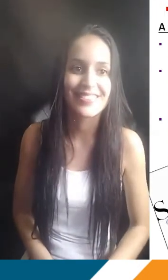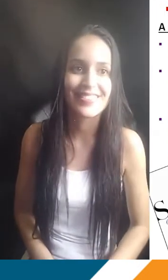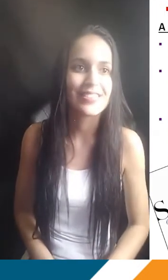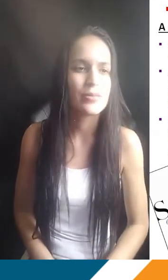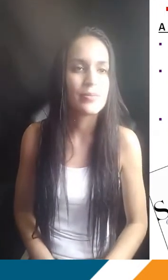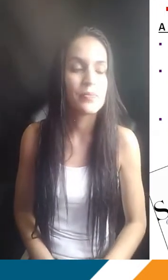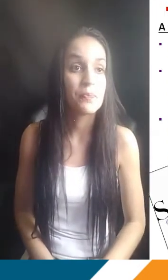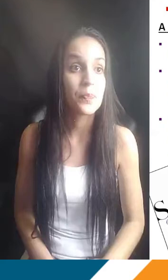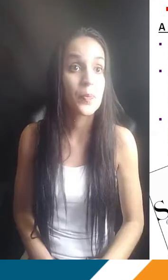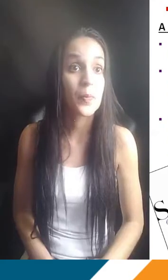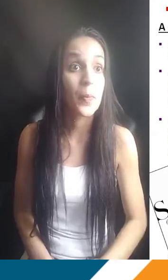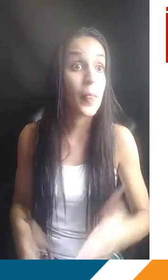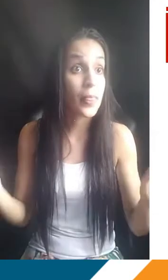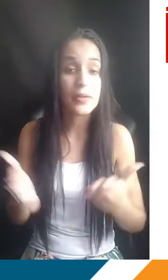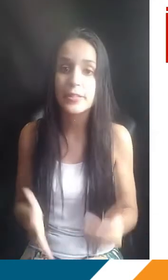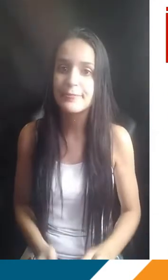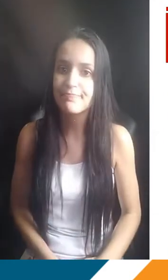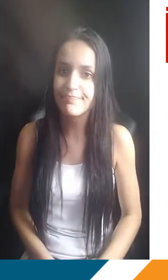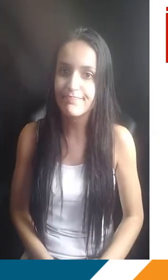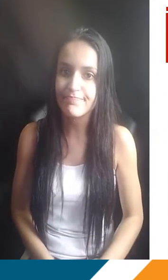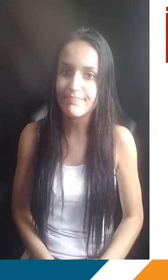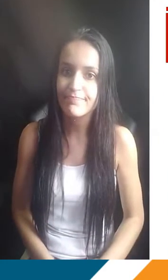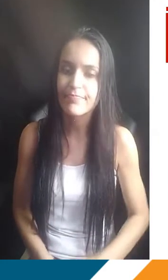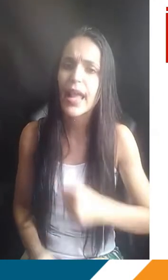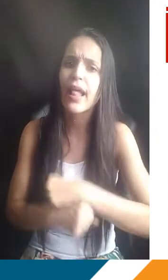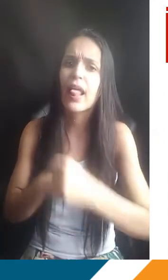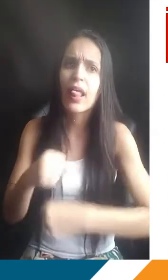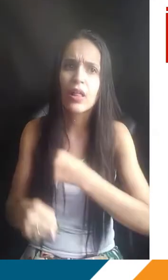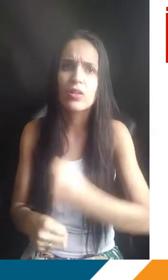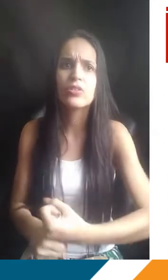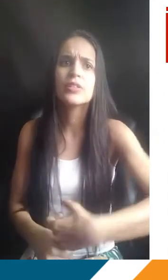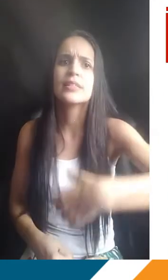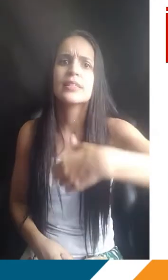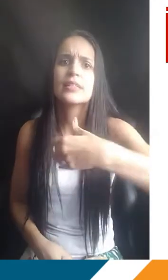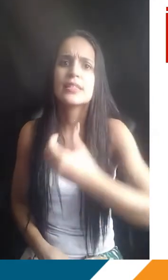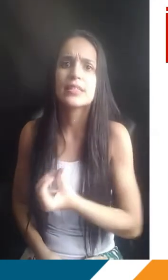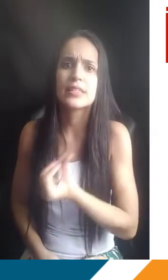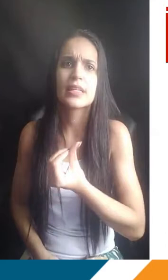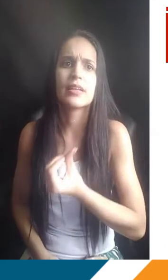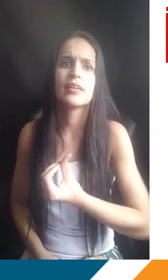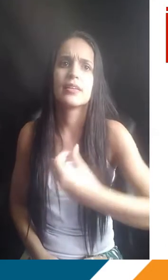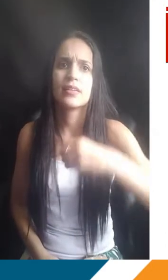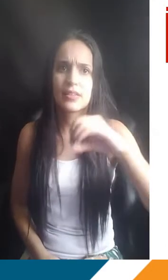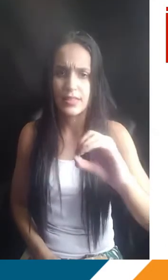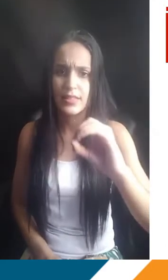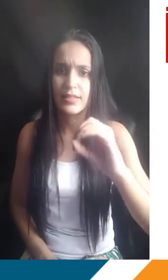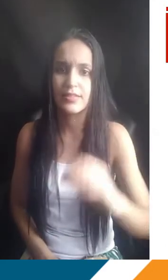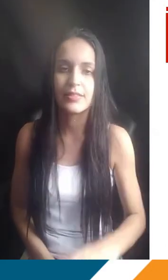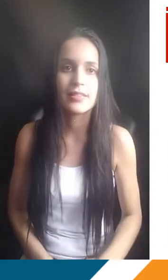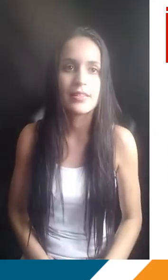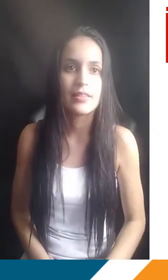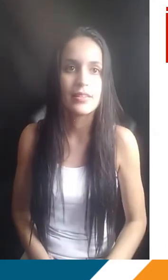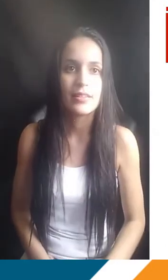João Guimarães Rosa. Bom, década de 50, vimos basicamente, né, o concretismo e também a publicação